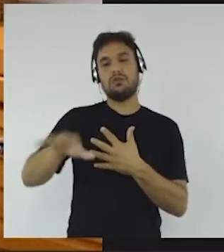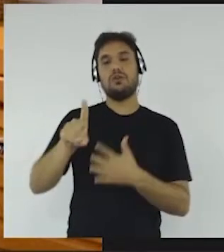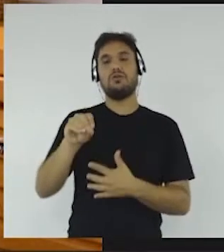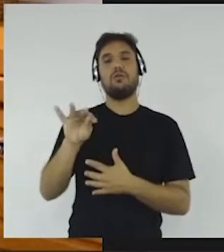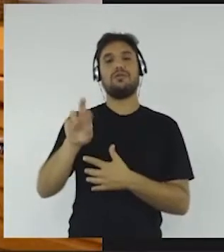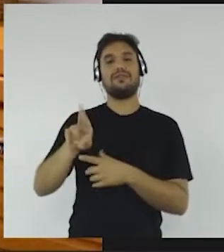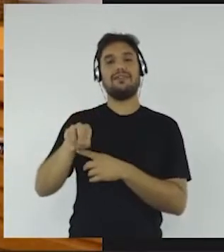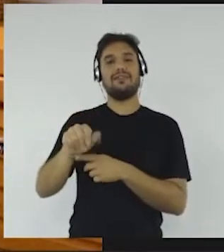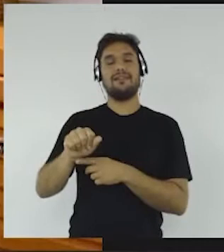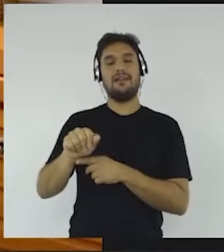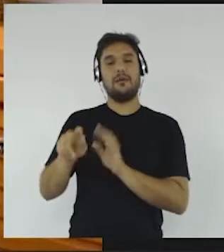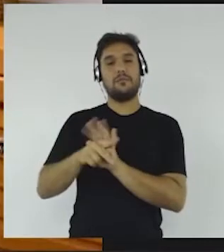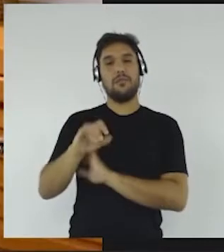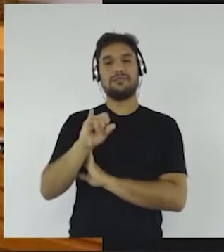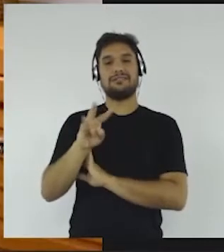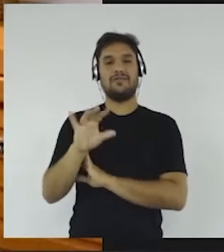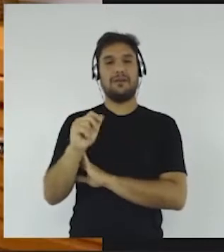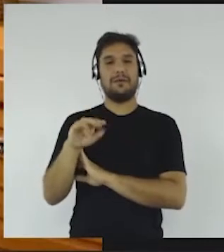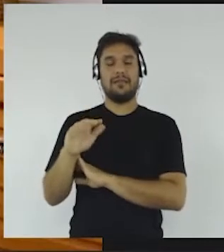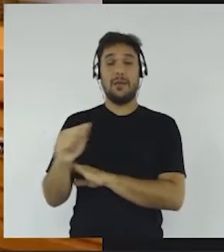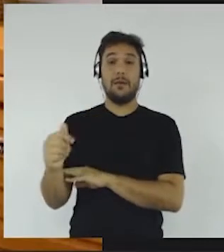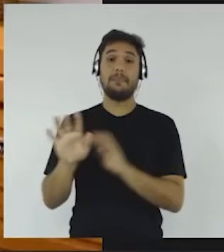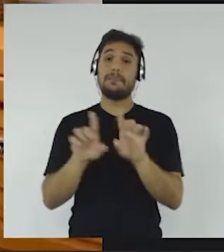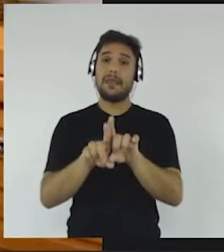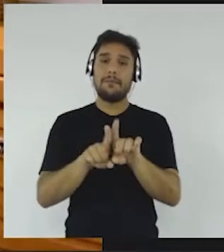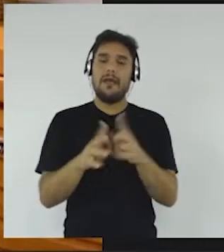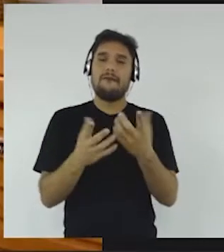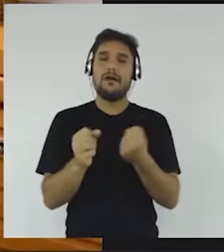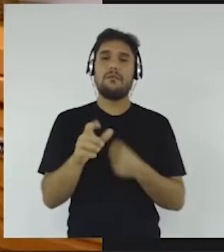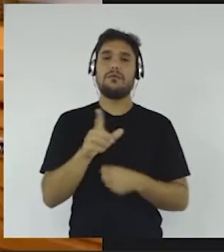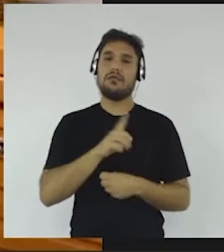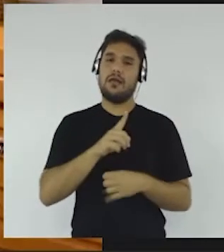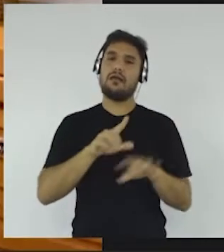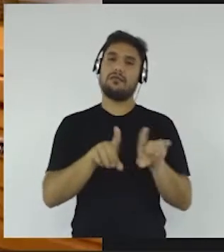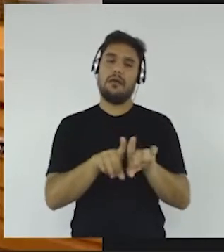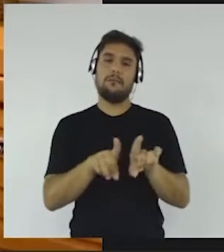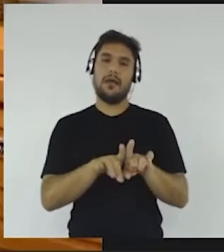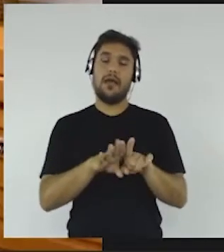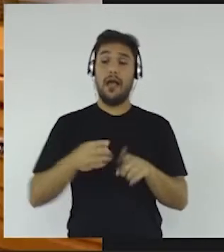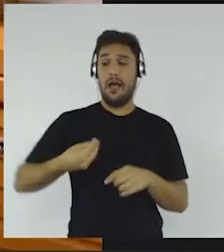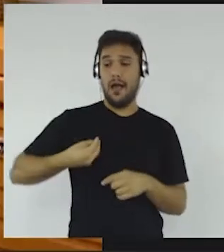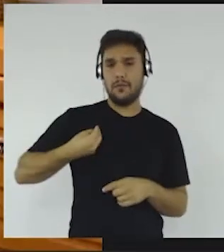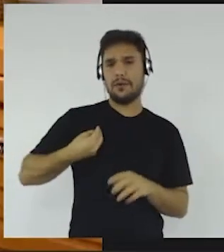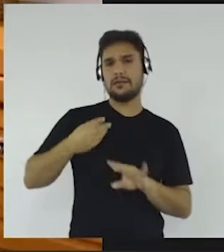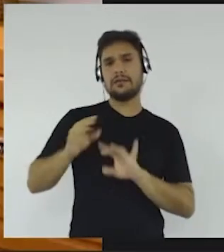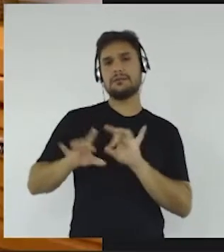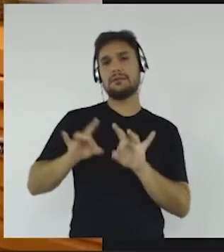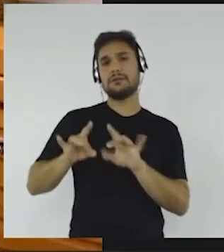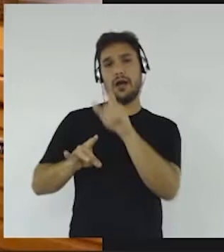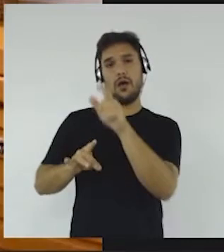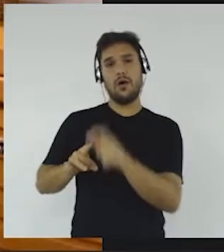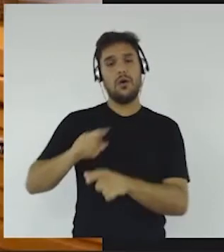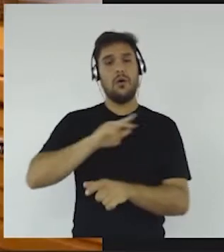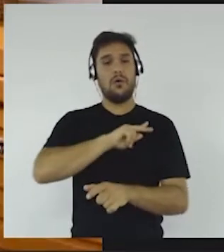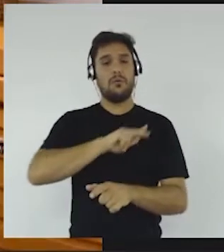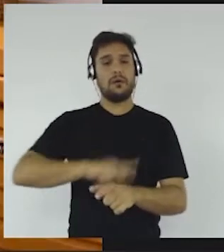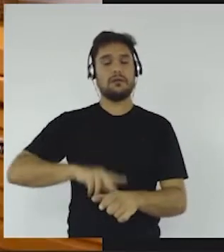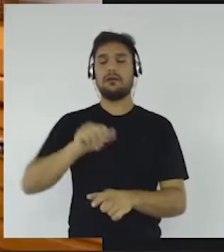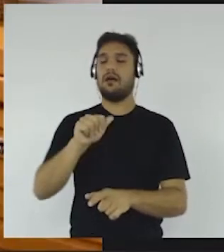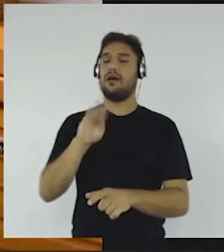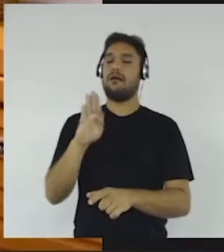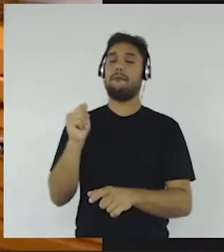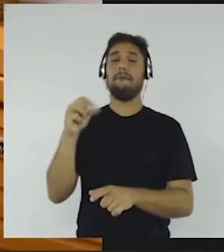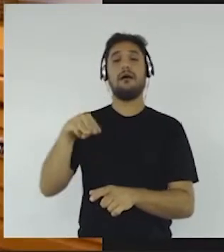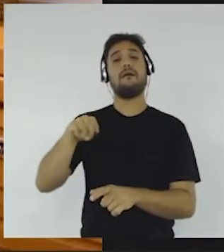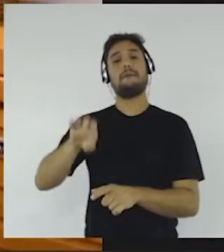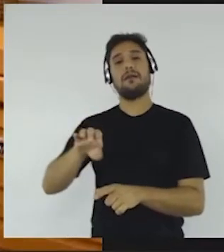Capanema. E também teremos aqui uma presença muito especial, que é o presidente da ABAME,